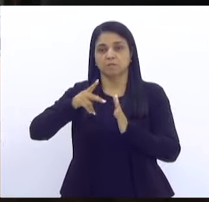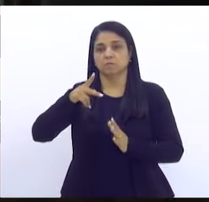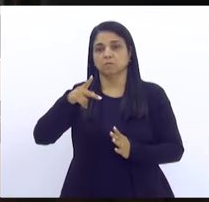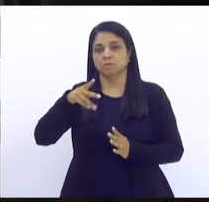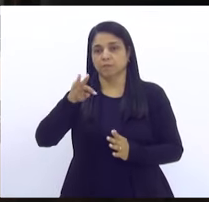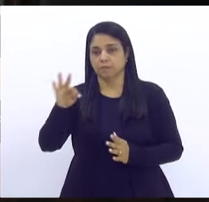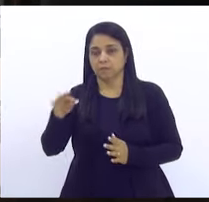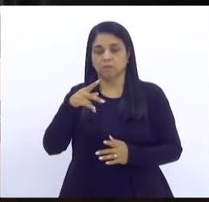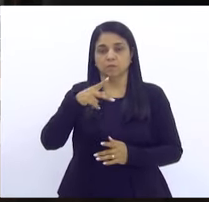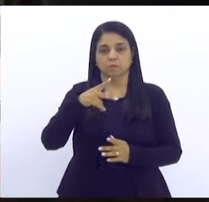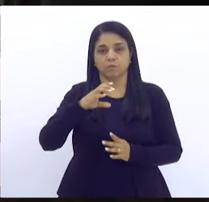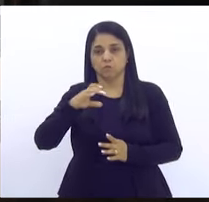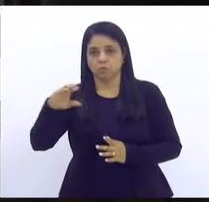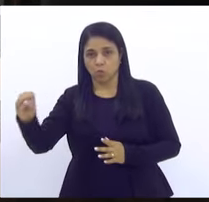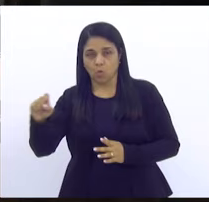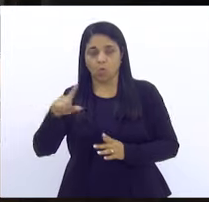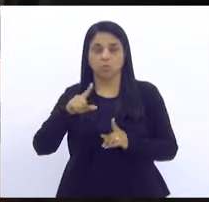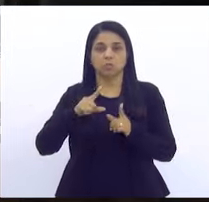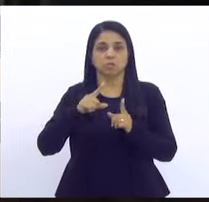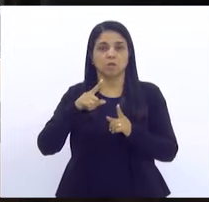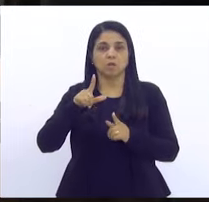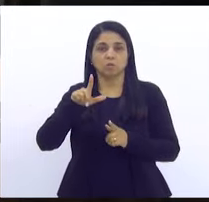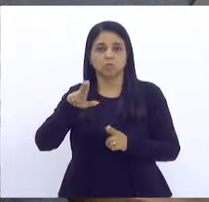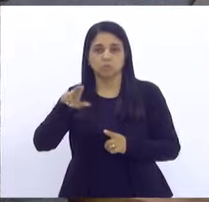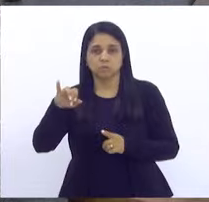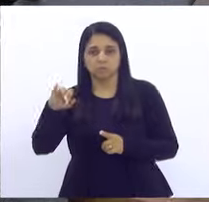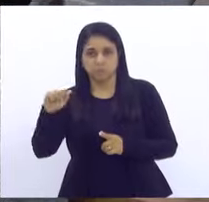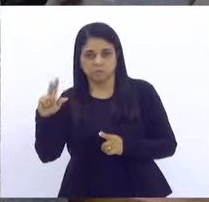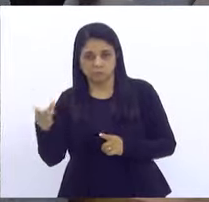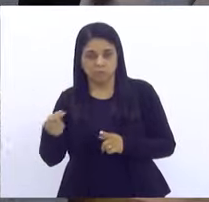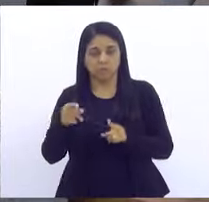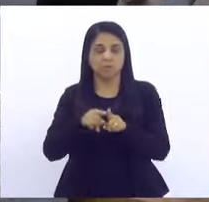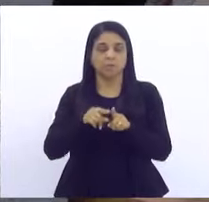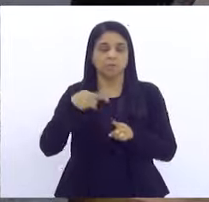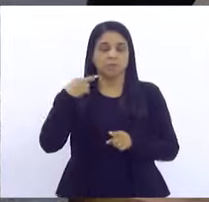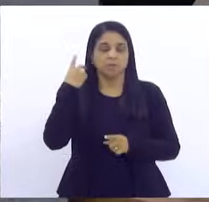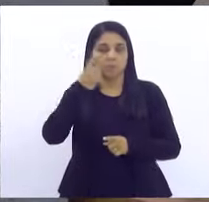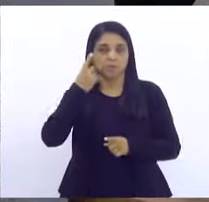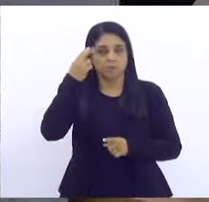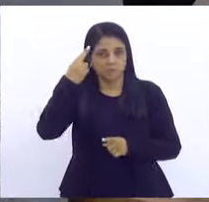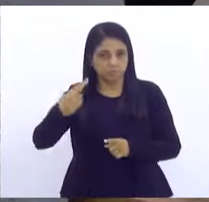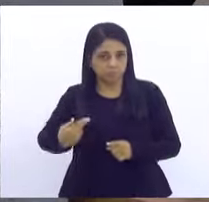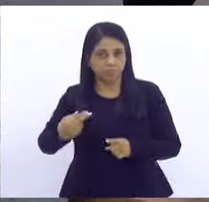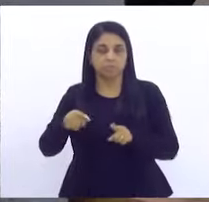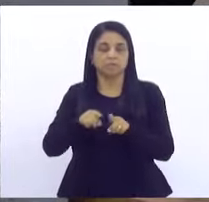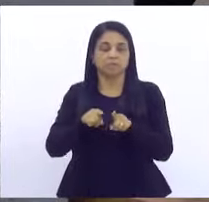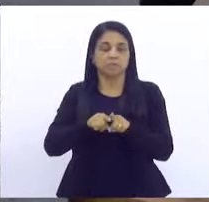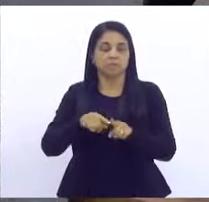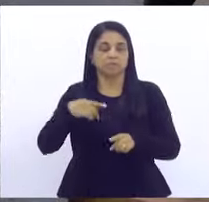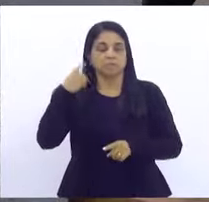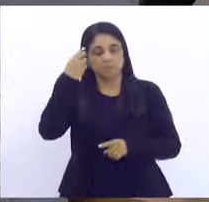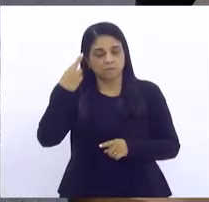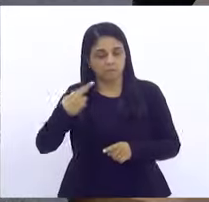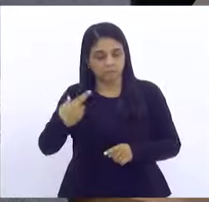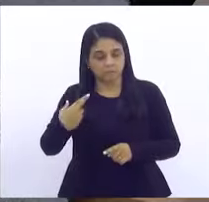do PSOL, da Lucinha, do deputado Carlos Mink e da deputada Marta Rocha.